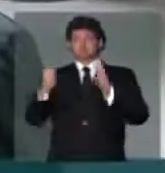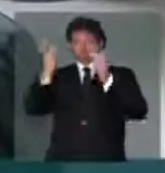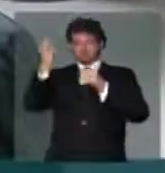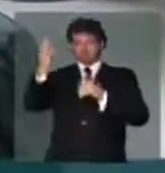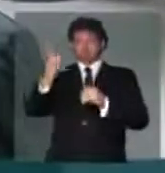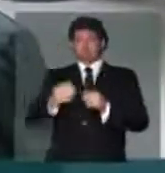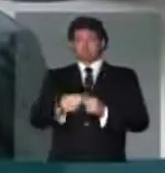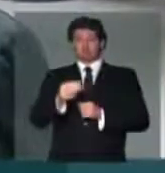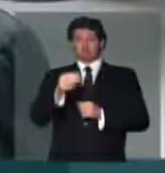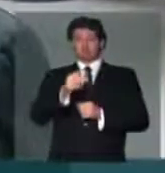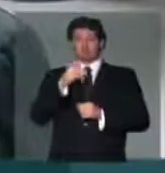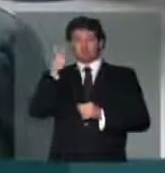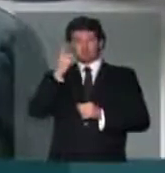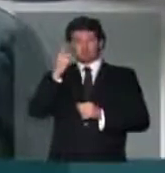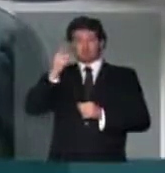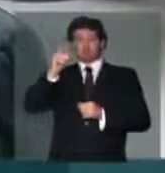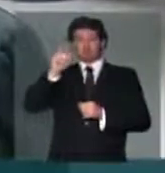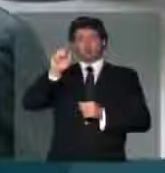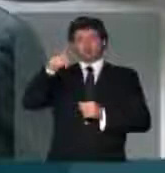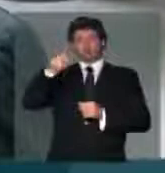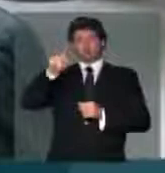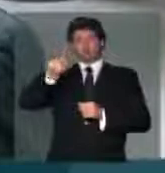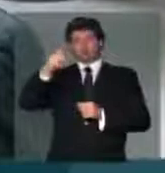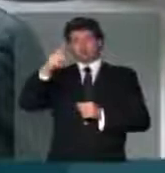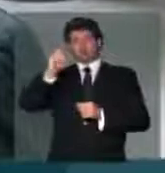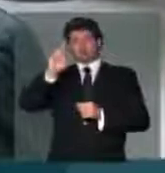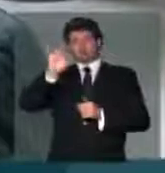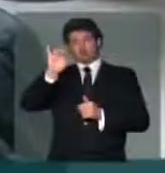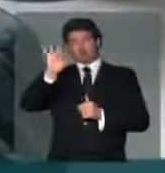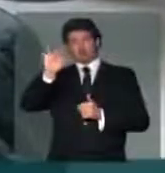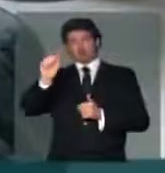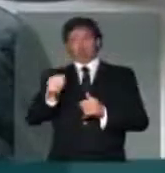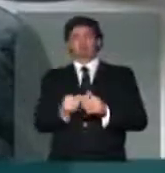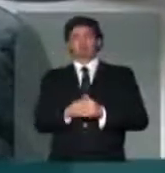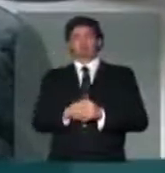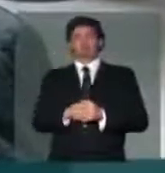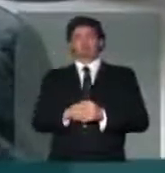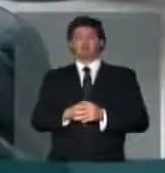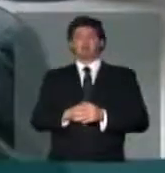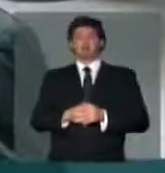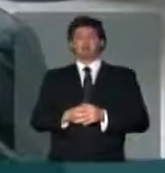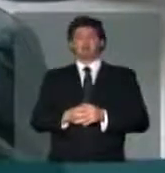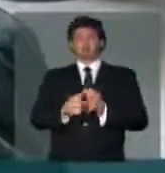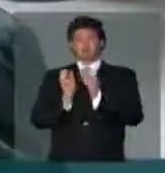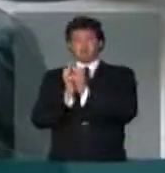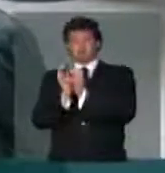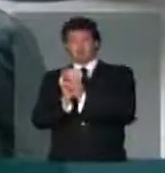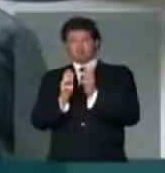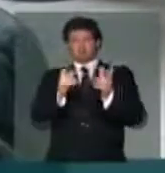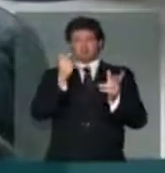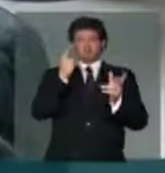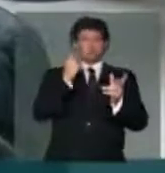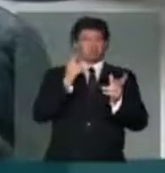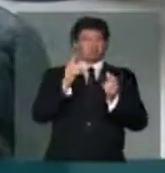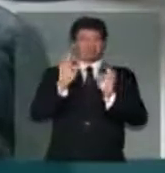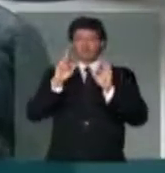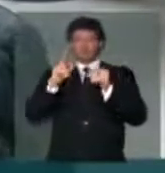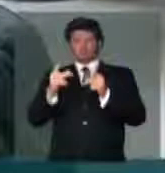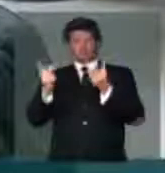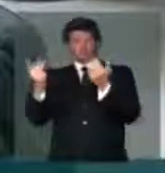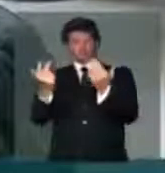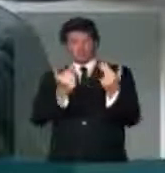pelo pronunciamento. A situação de Pernambuco não é diferente da Paraíba, do Ceará, da maior parte dos